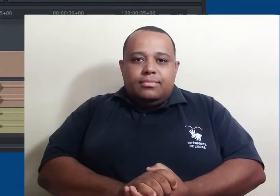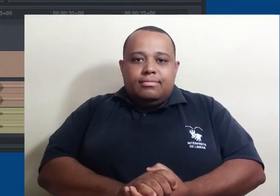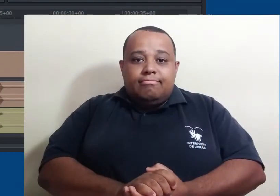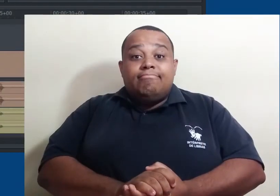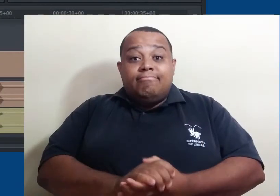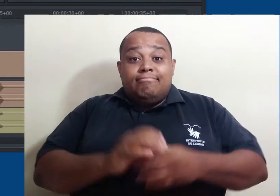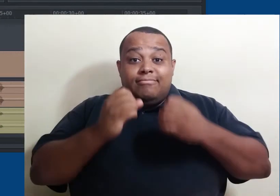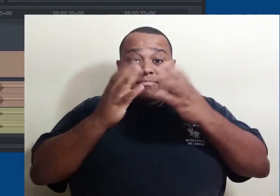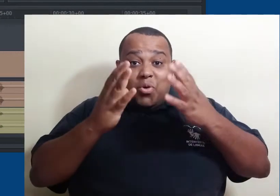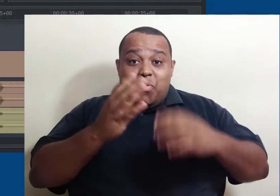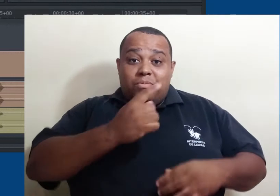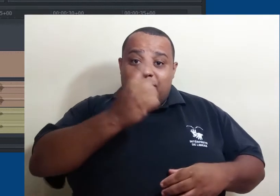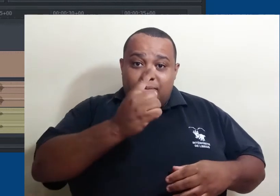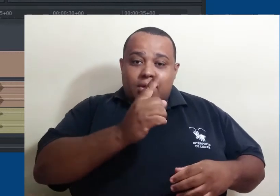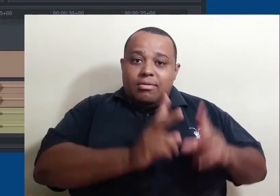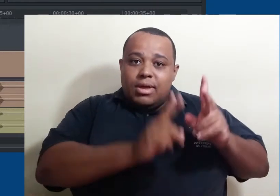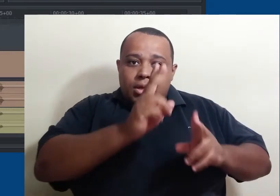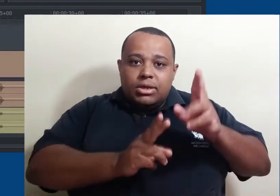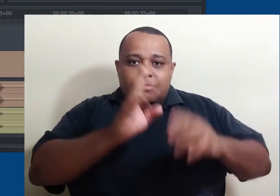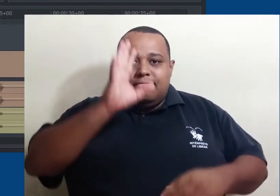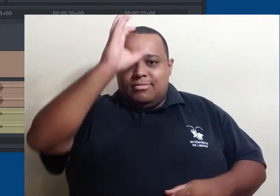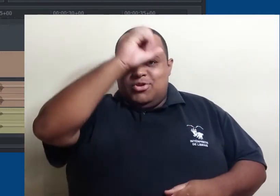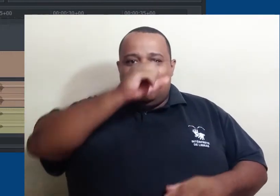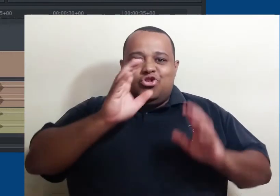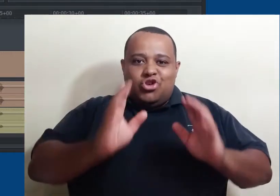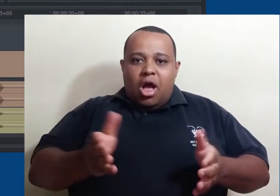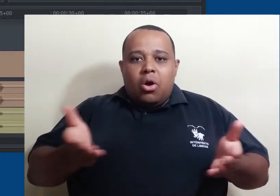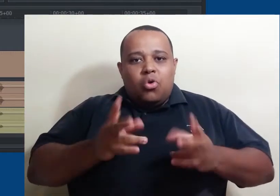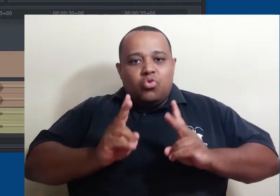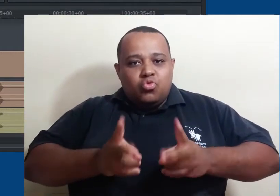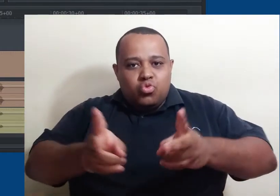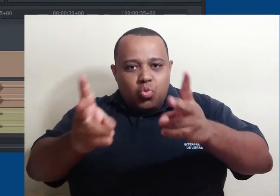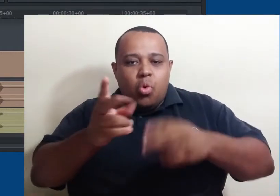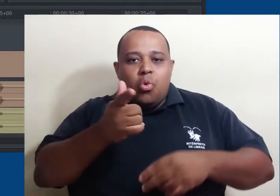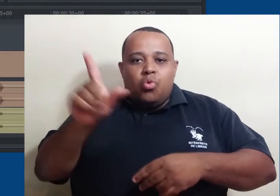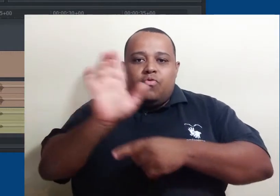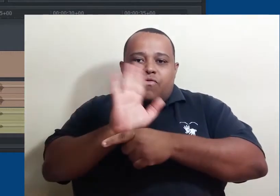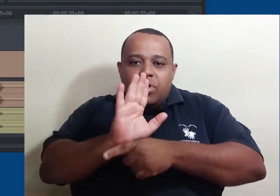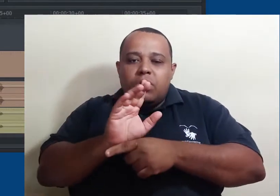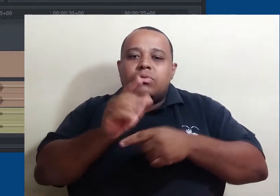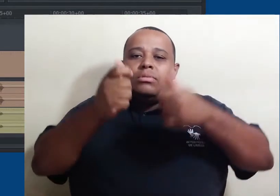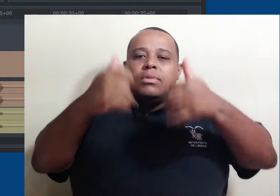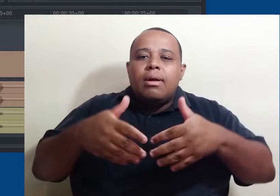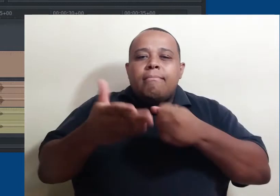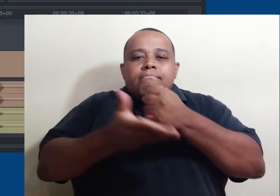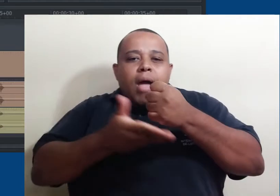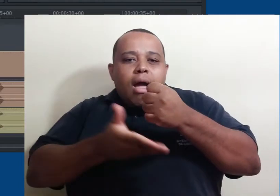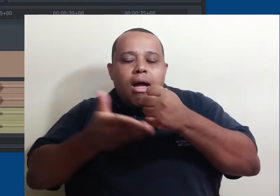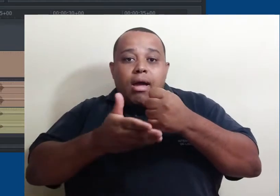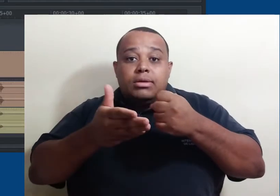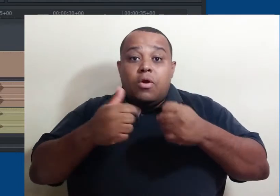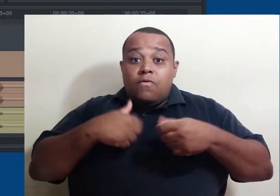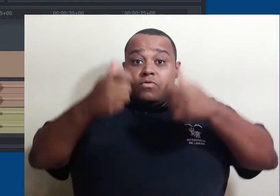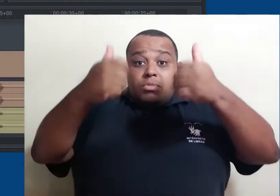Pessoal, passamos a primeira parte aí da edição, né? E eu vou continuar, vou fazer mais um vídeo com mais ferramentas básicas que a gente pode usar. Eu não vou